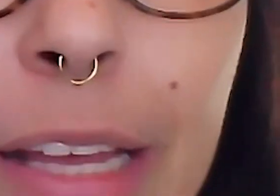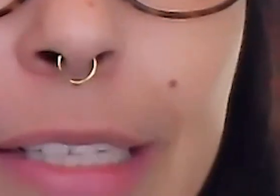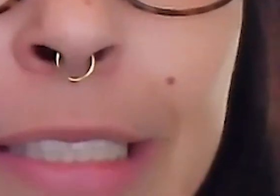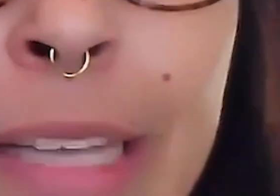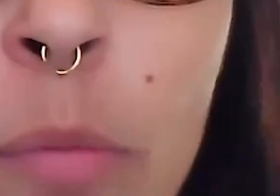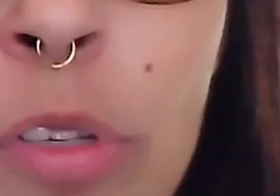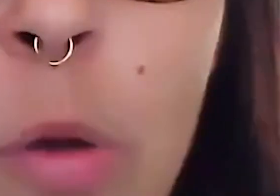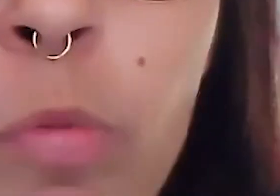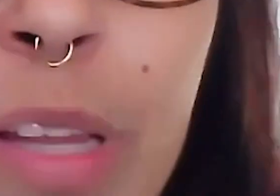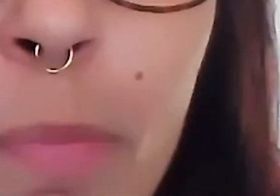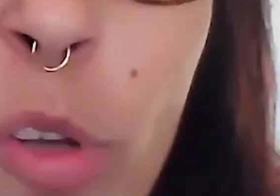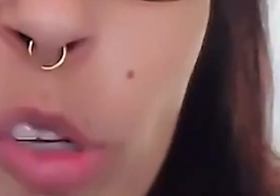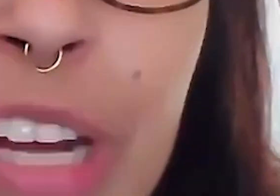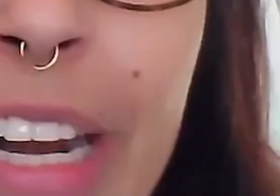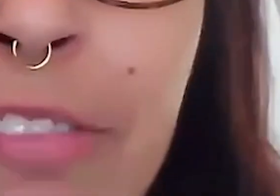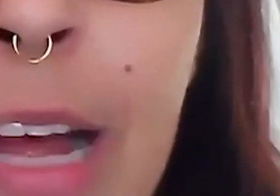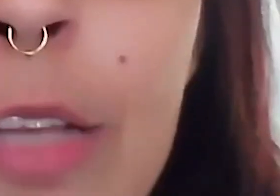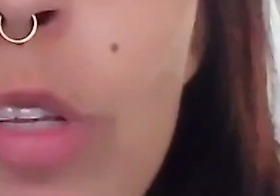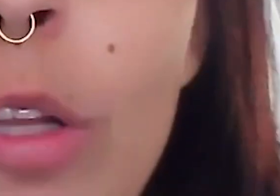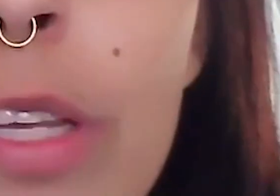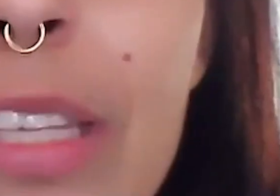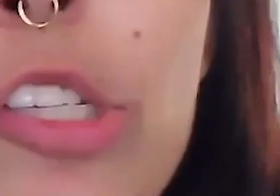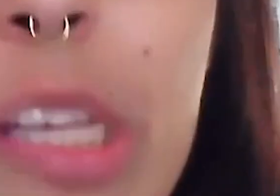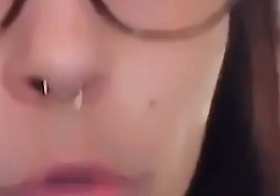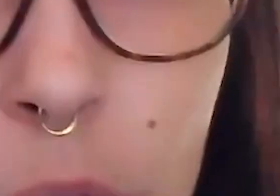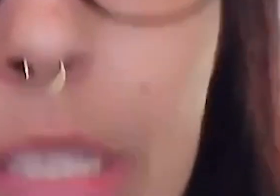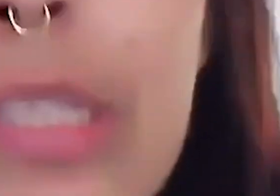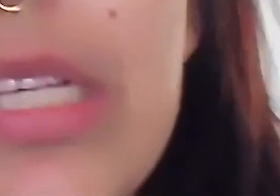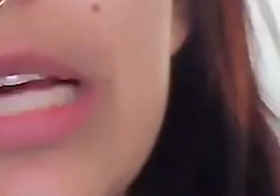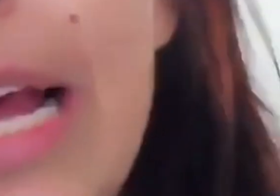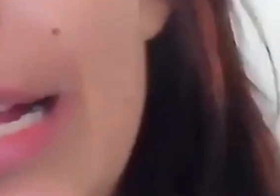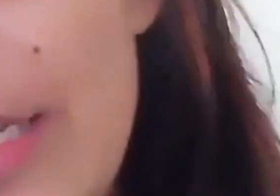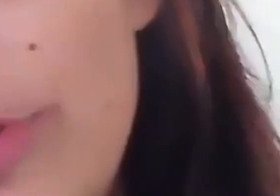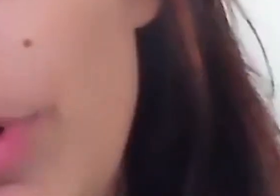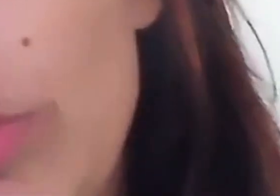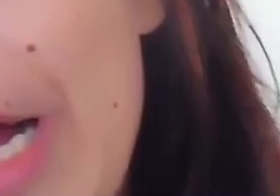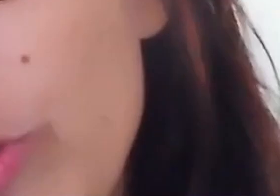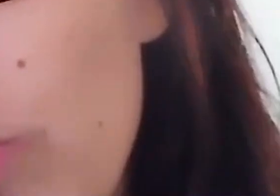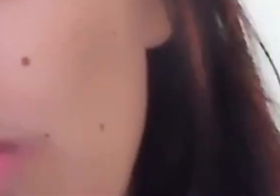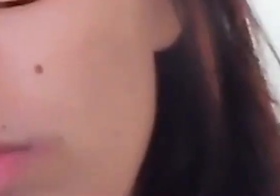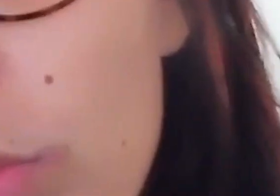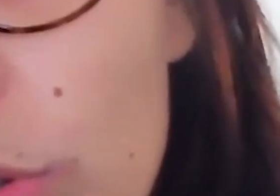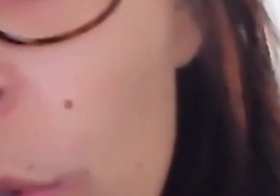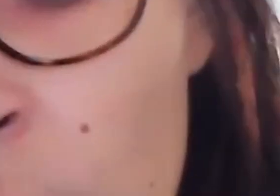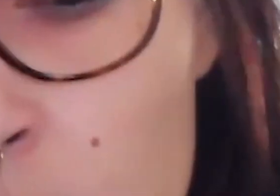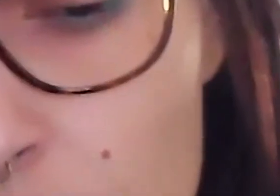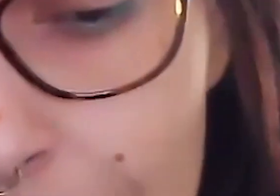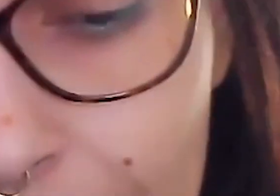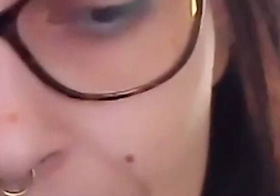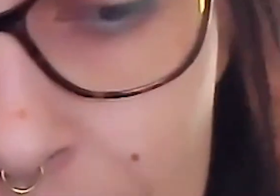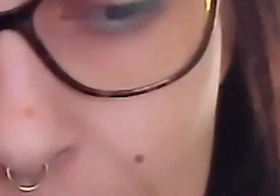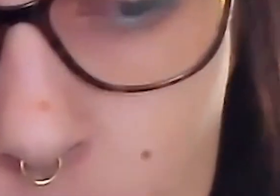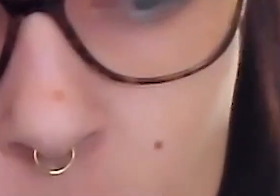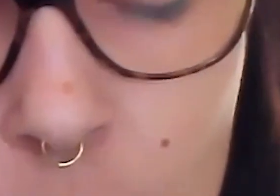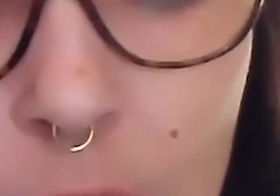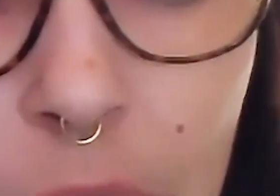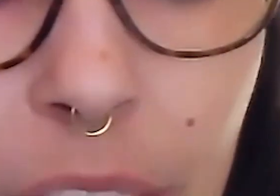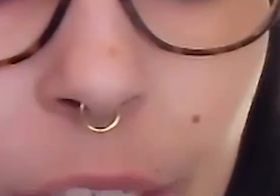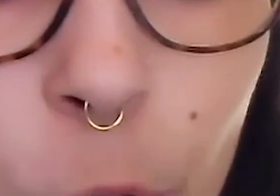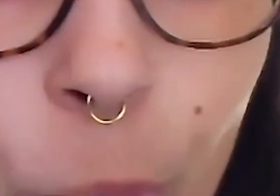eh temos alguns Episódios já gravados e nós sentimos Sim essa dificuldade com alguns dos nossos